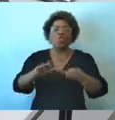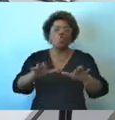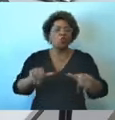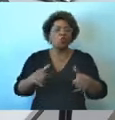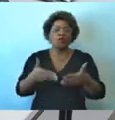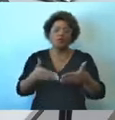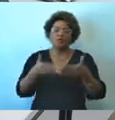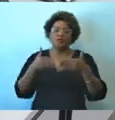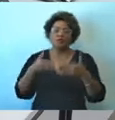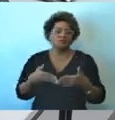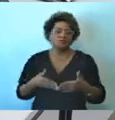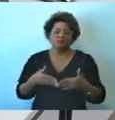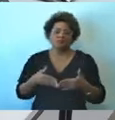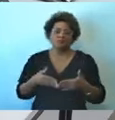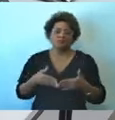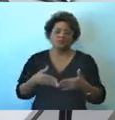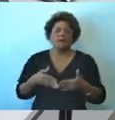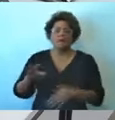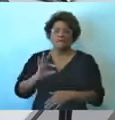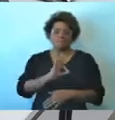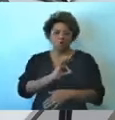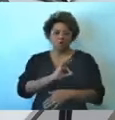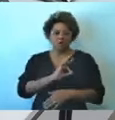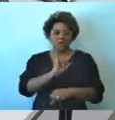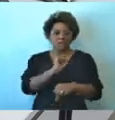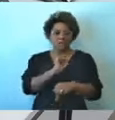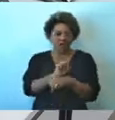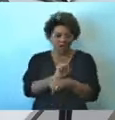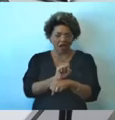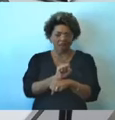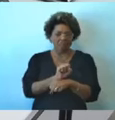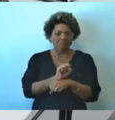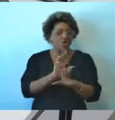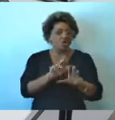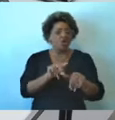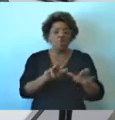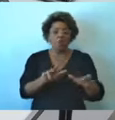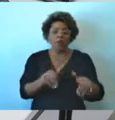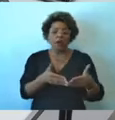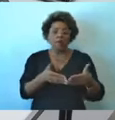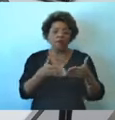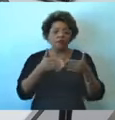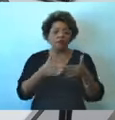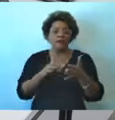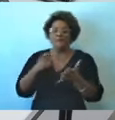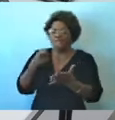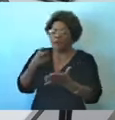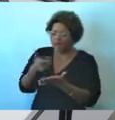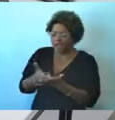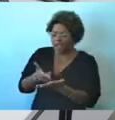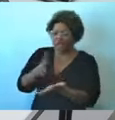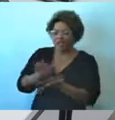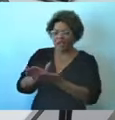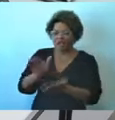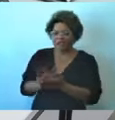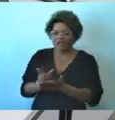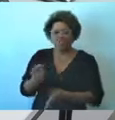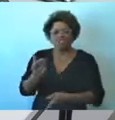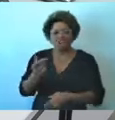Paguei, gastei dinheiro, fiz curso, porque para me poder ter a licença lá na BH Trans, para me poder ter isso aqui, eu tenho que ter... Por